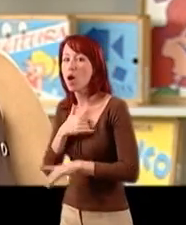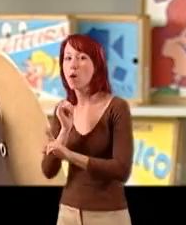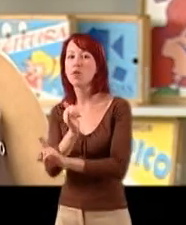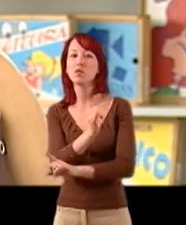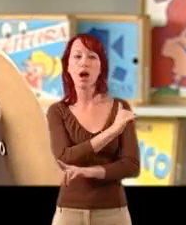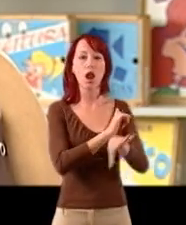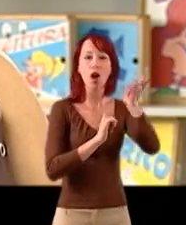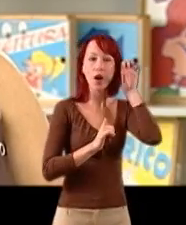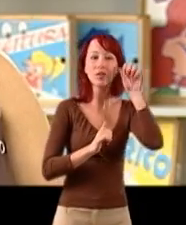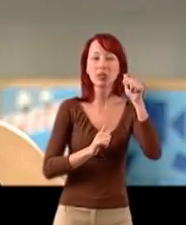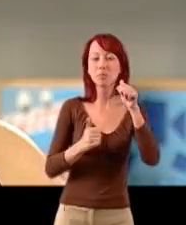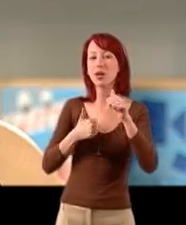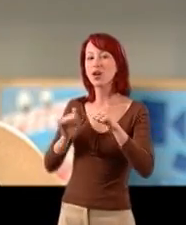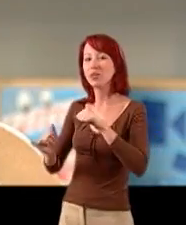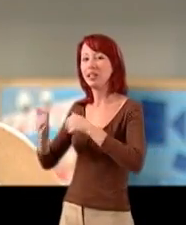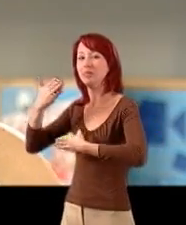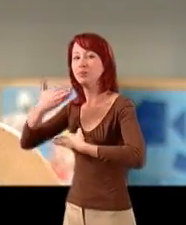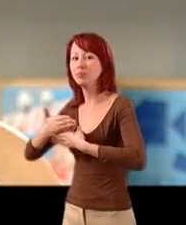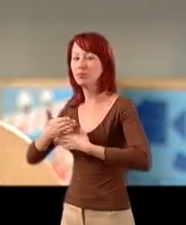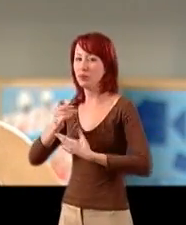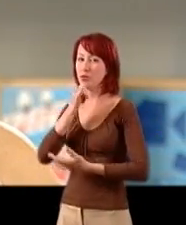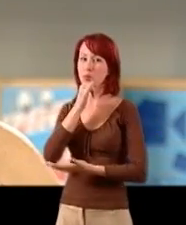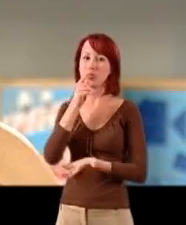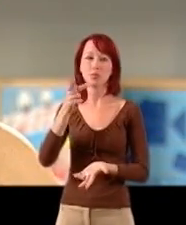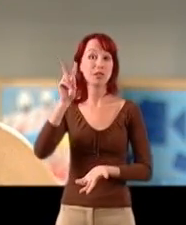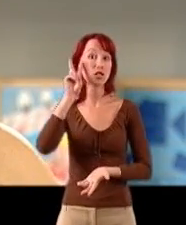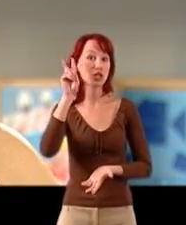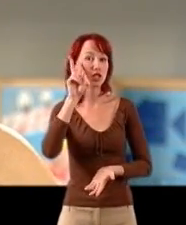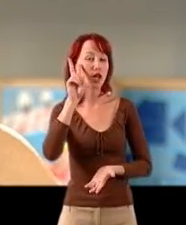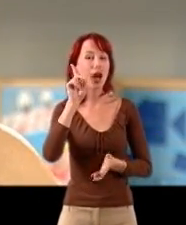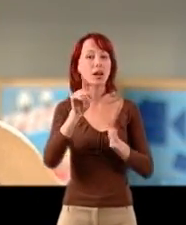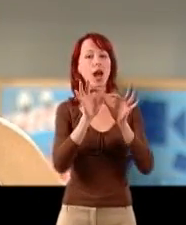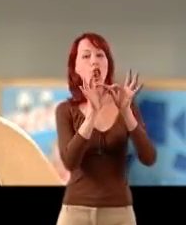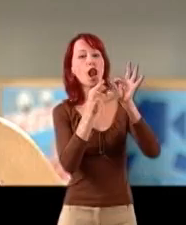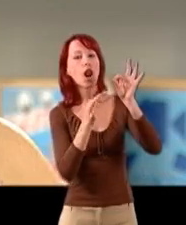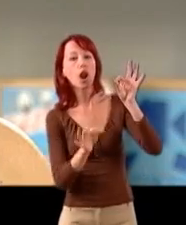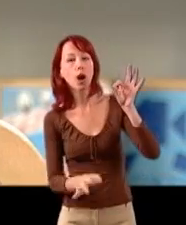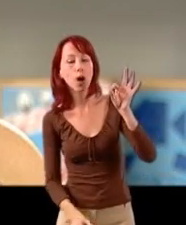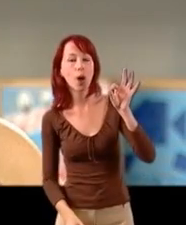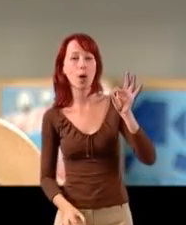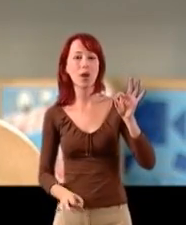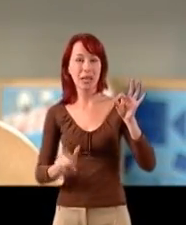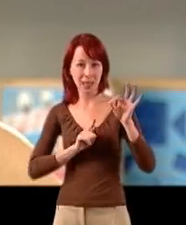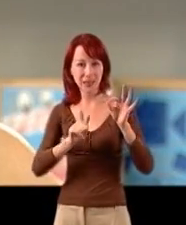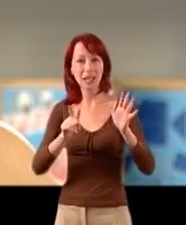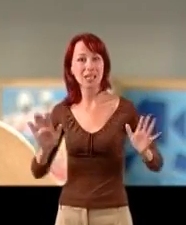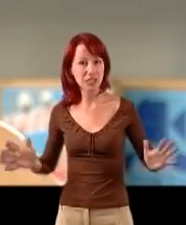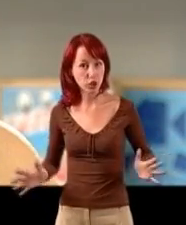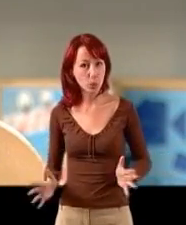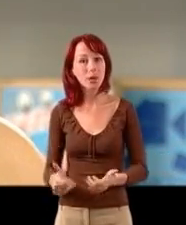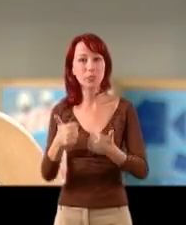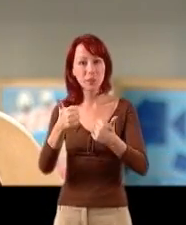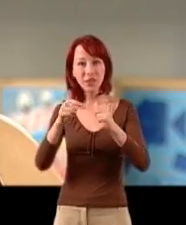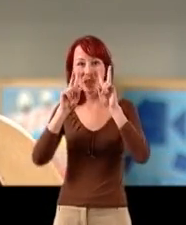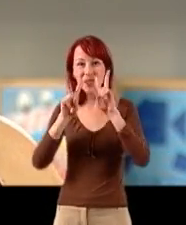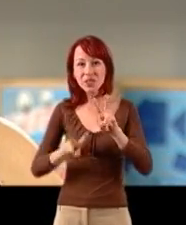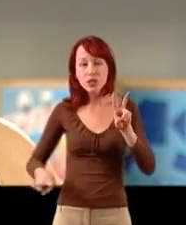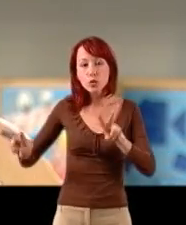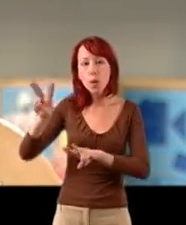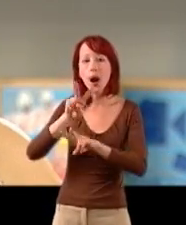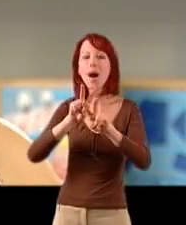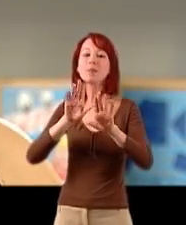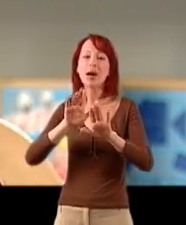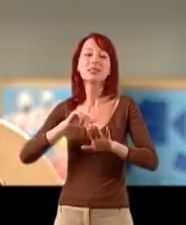para todas as outras crianças. Por exemplo, numa história, que é um texto mais longo, né? Apesar de ter toda a estimulação visual, eu ainda tenho